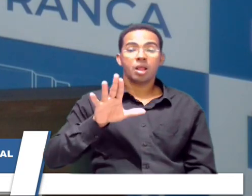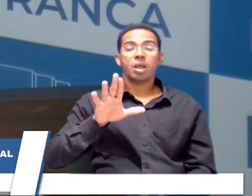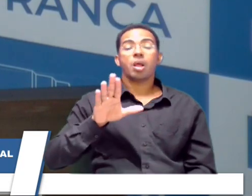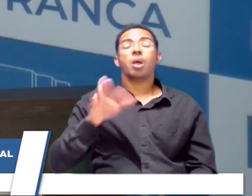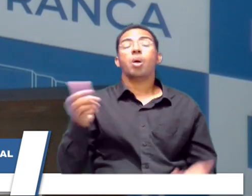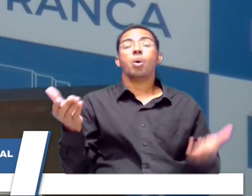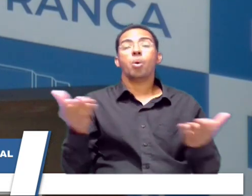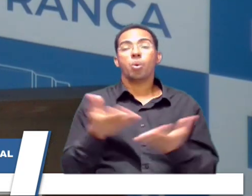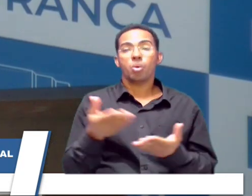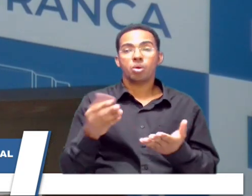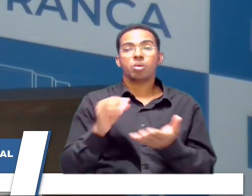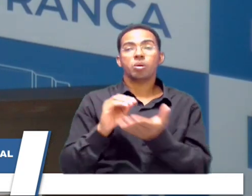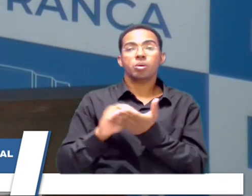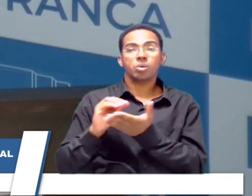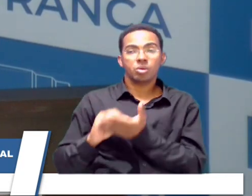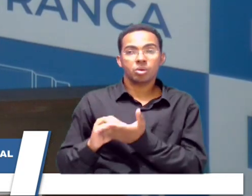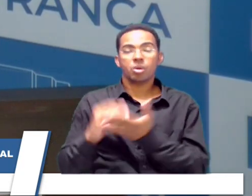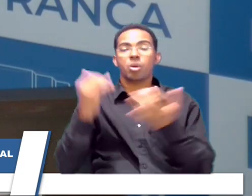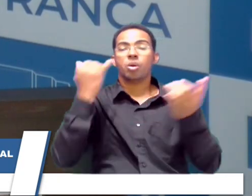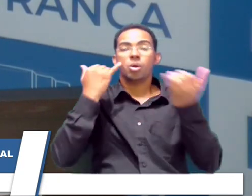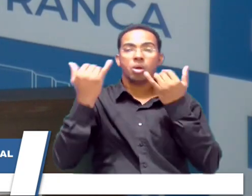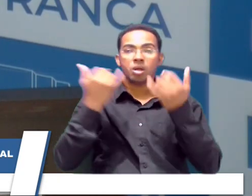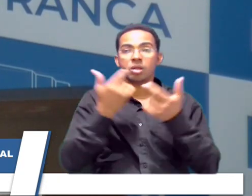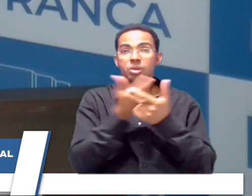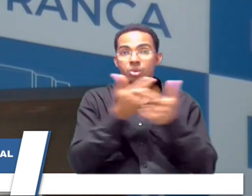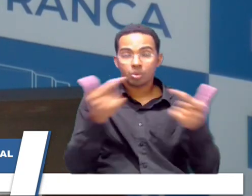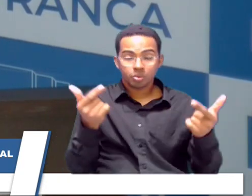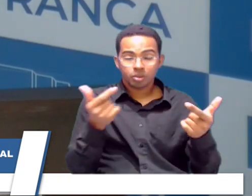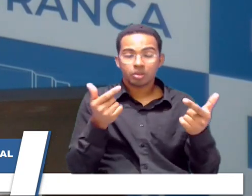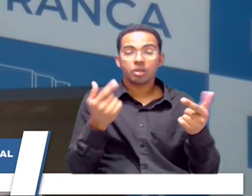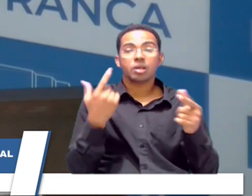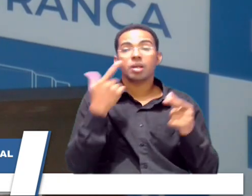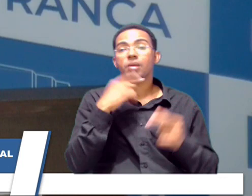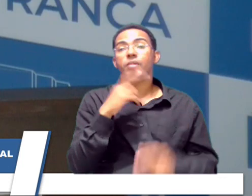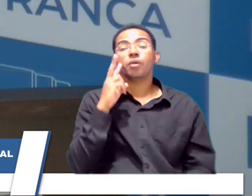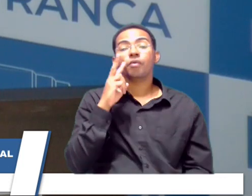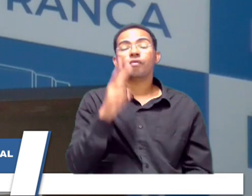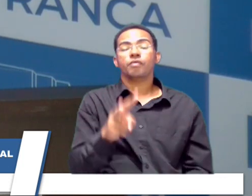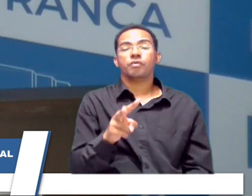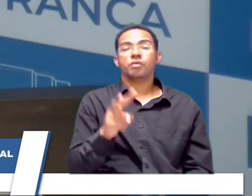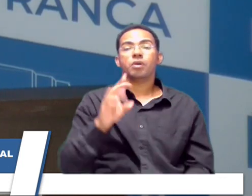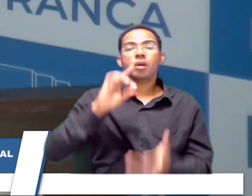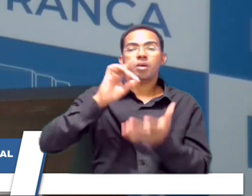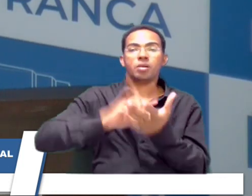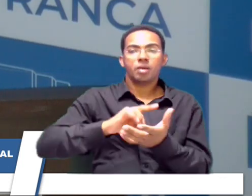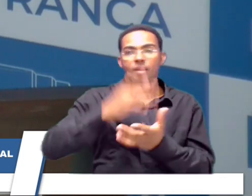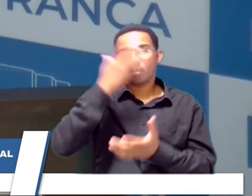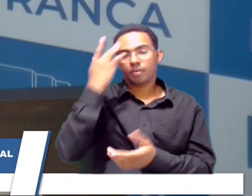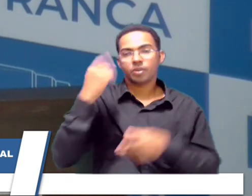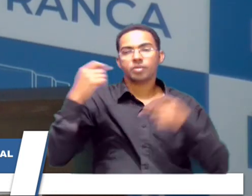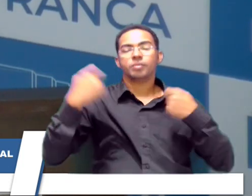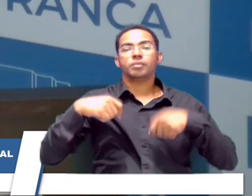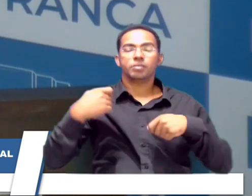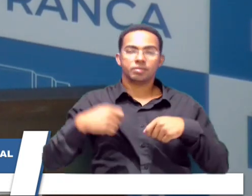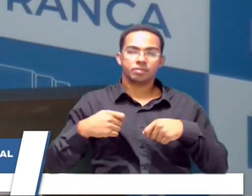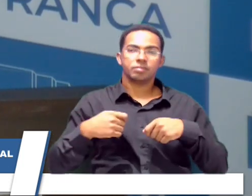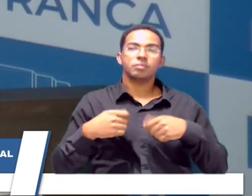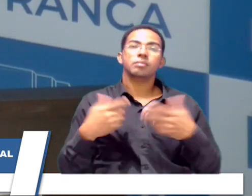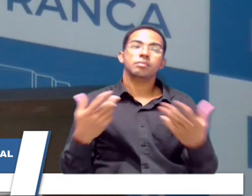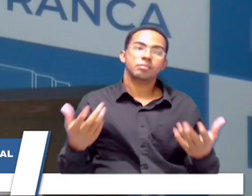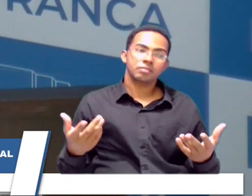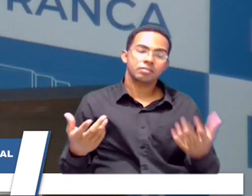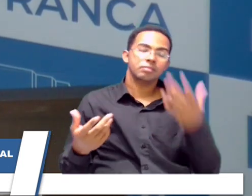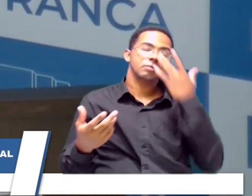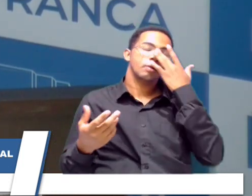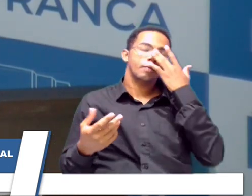além da falta, né, de informação de quem não tem, quem não viu de perto a realidade de alguém que precisa. Então,